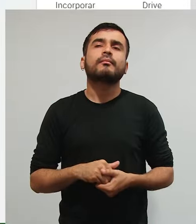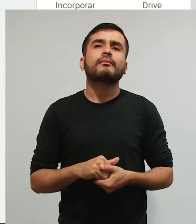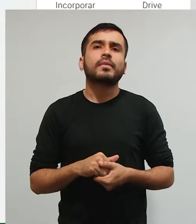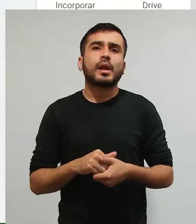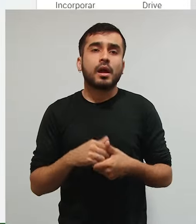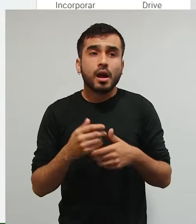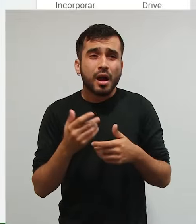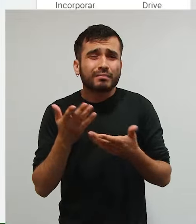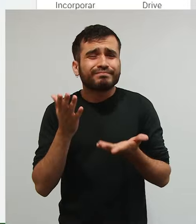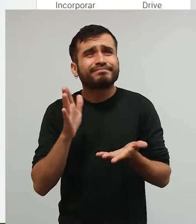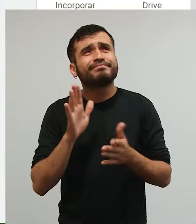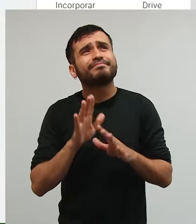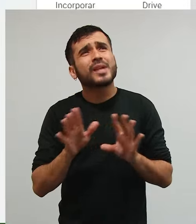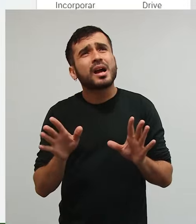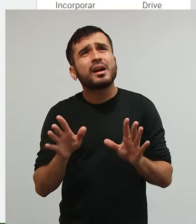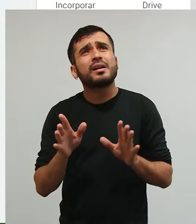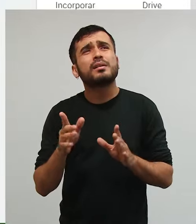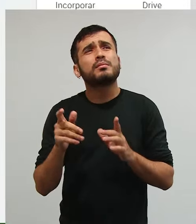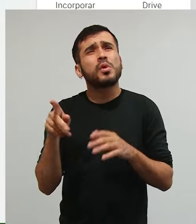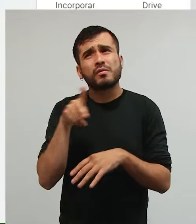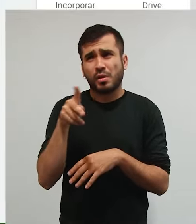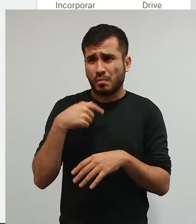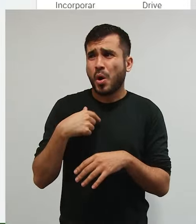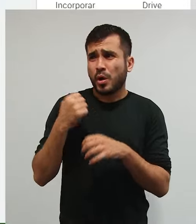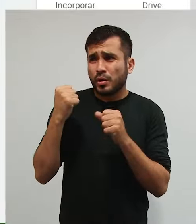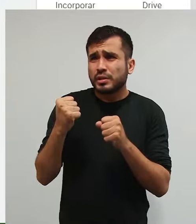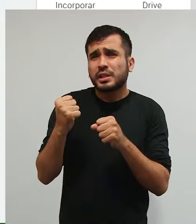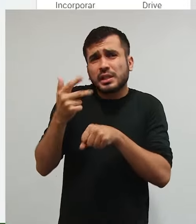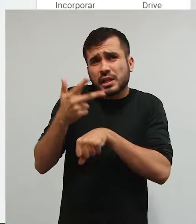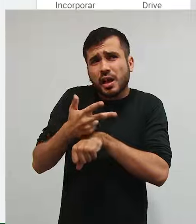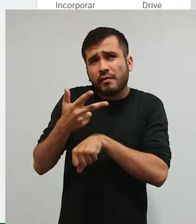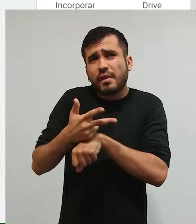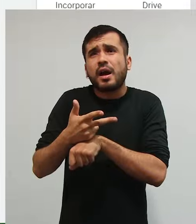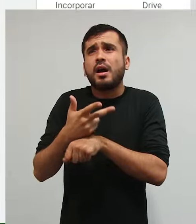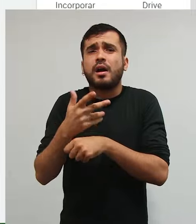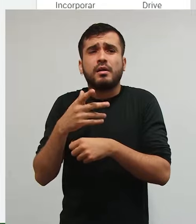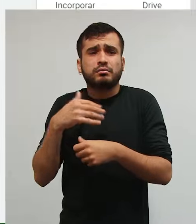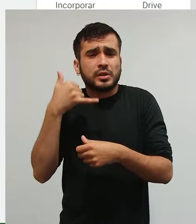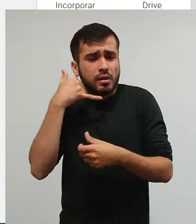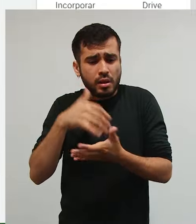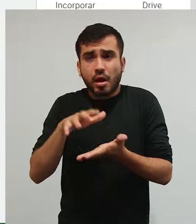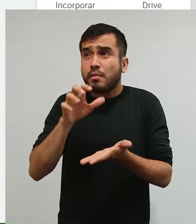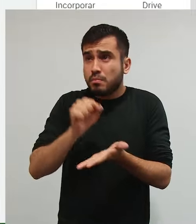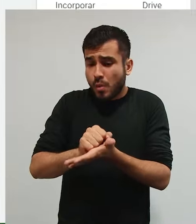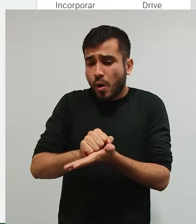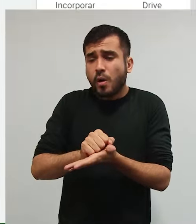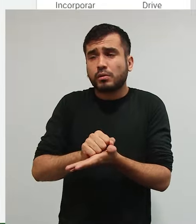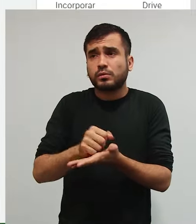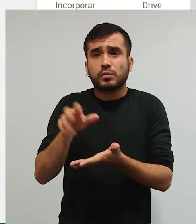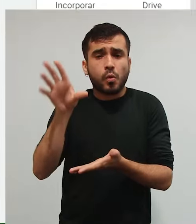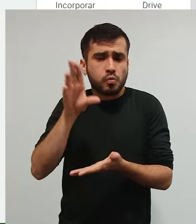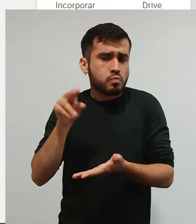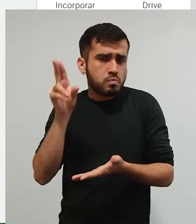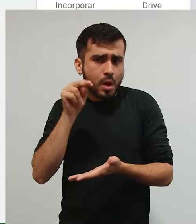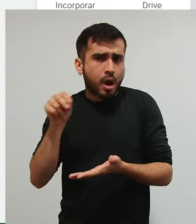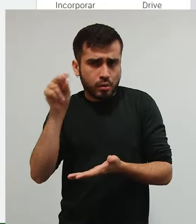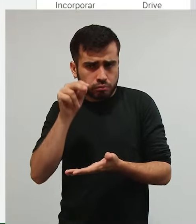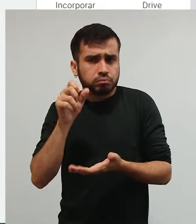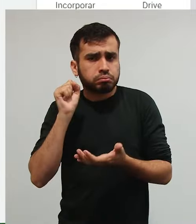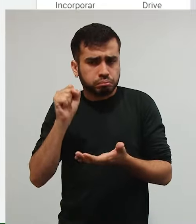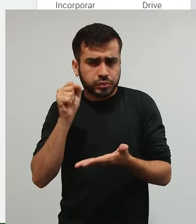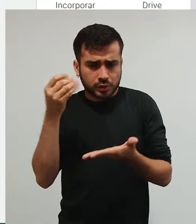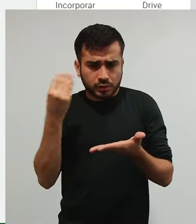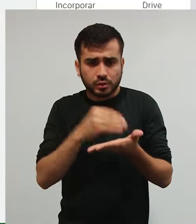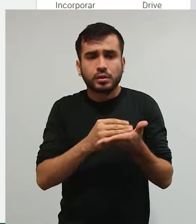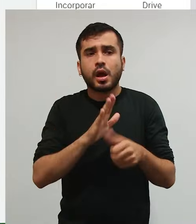realizada com o professor escolhido. Professora, eu posso gravar?